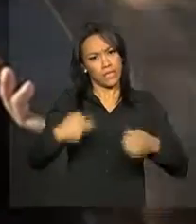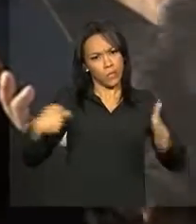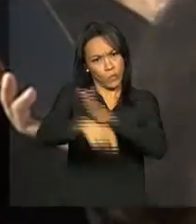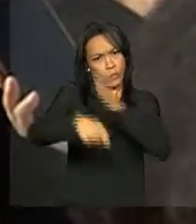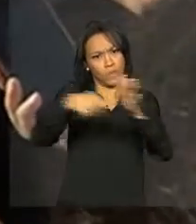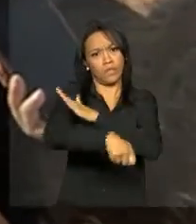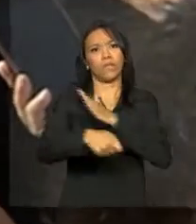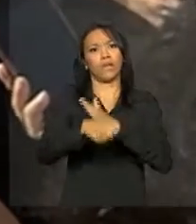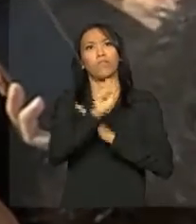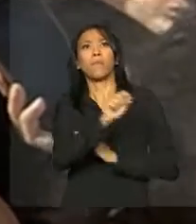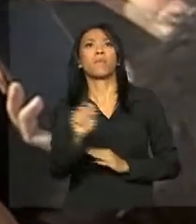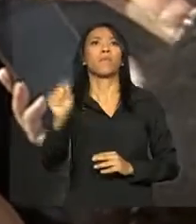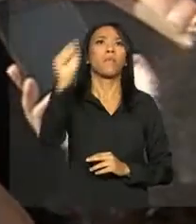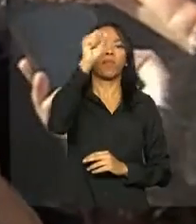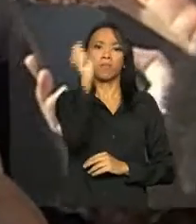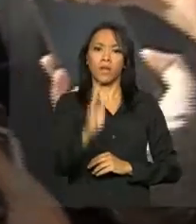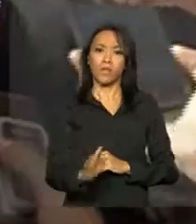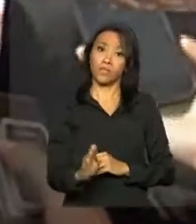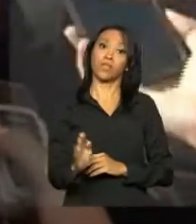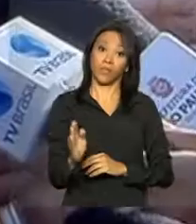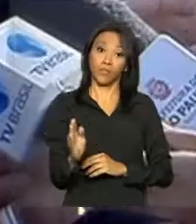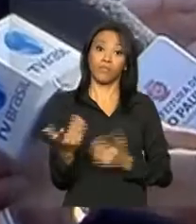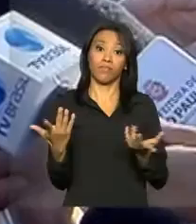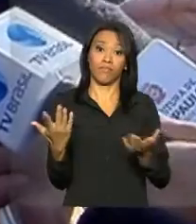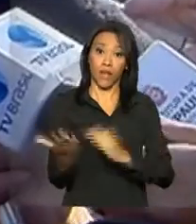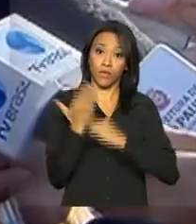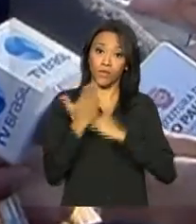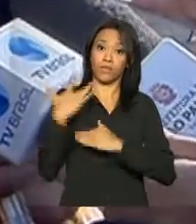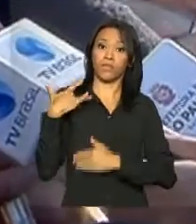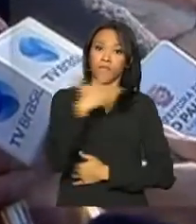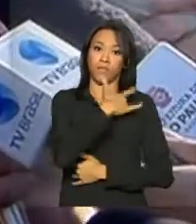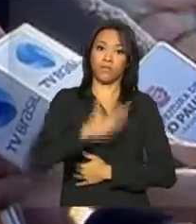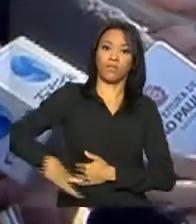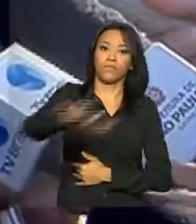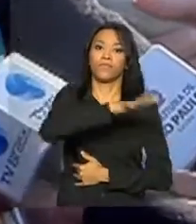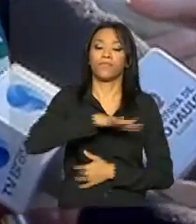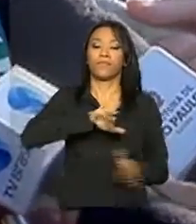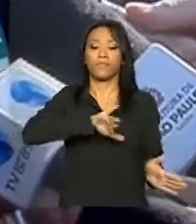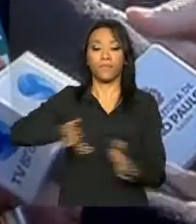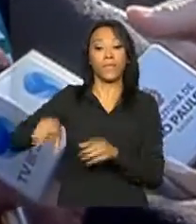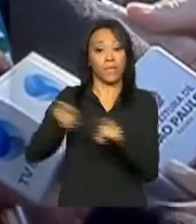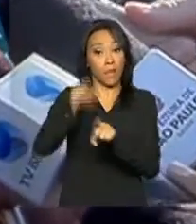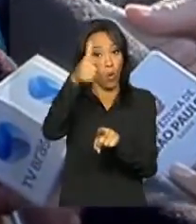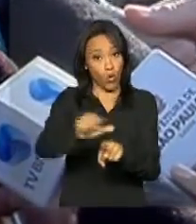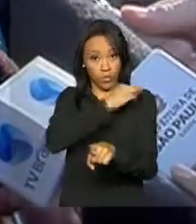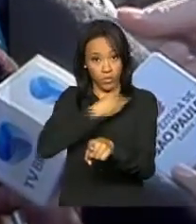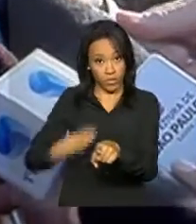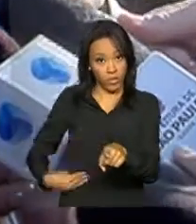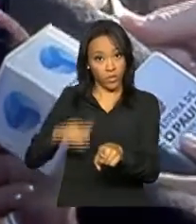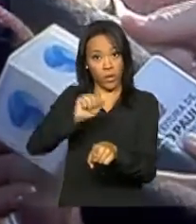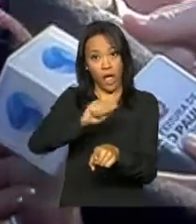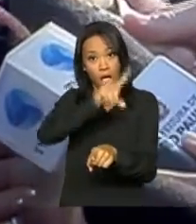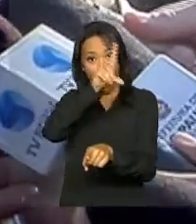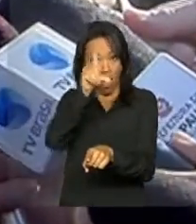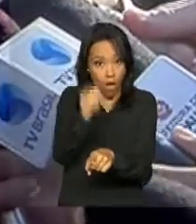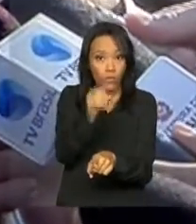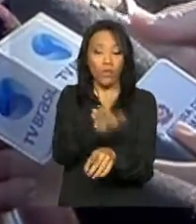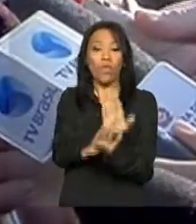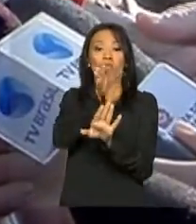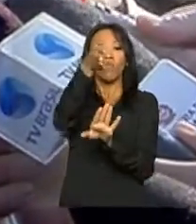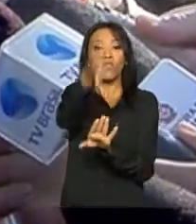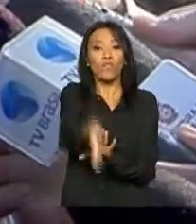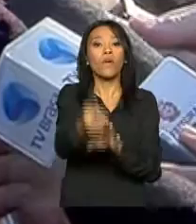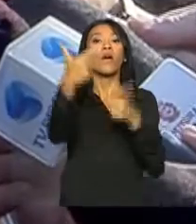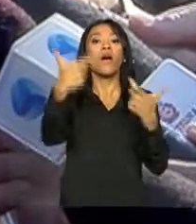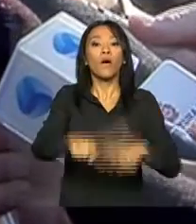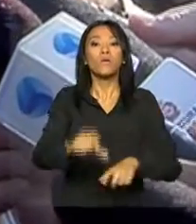nacional de defesa da saúde pública o ministro da defesa o rebelo acompanhou a mobilização em campinas e disse